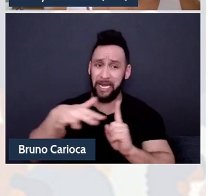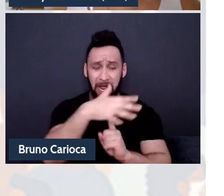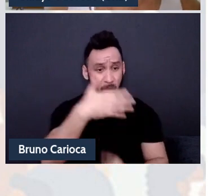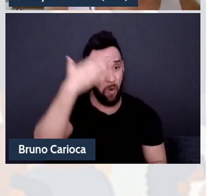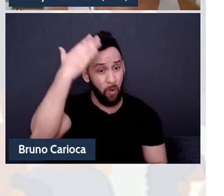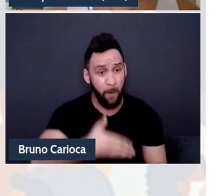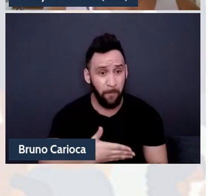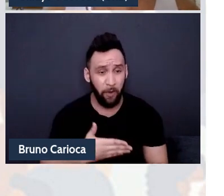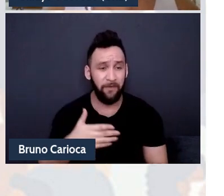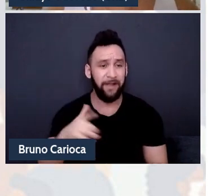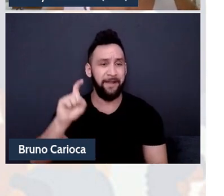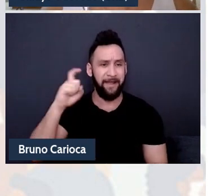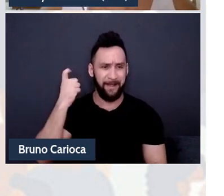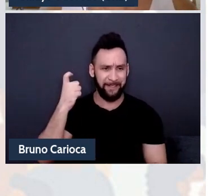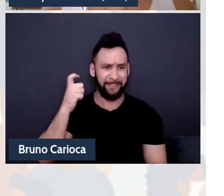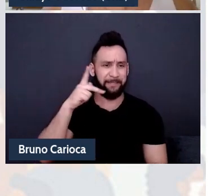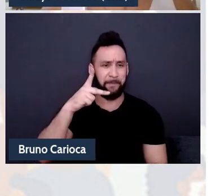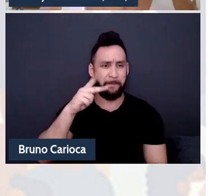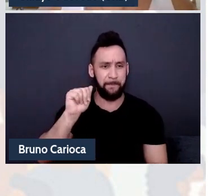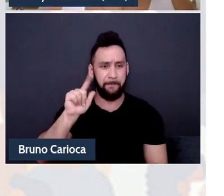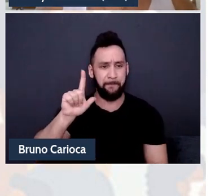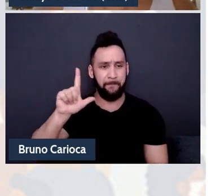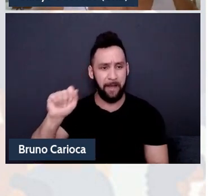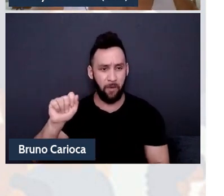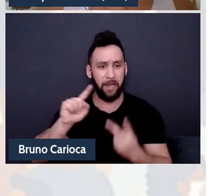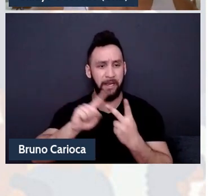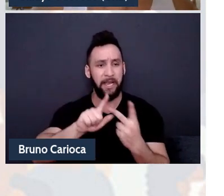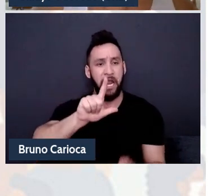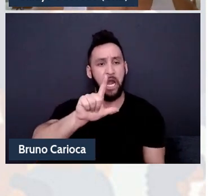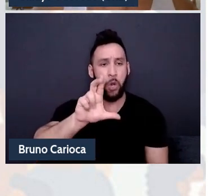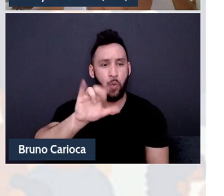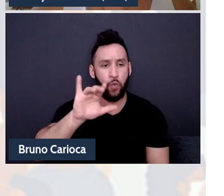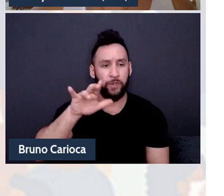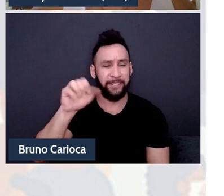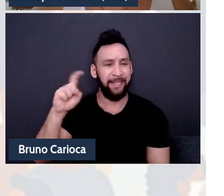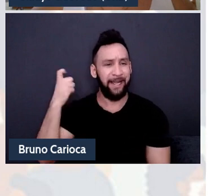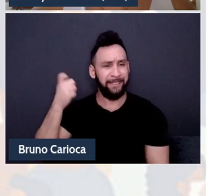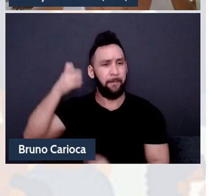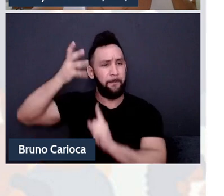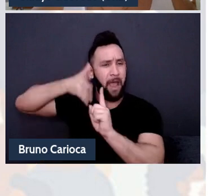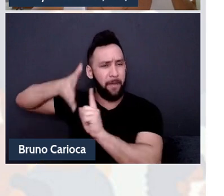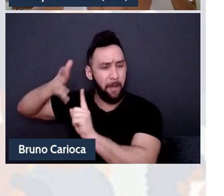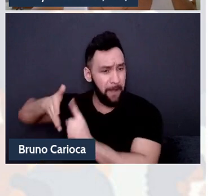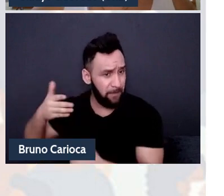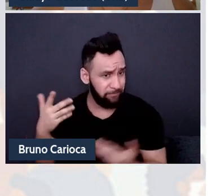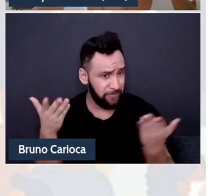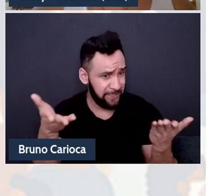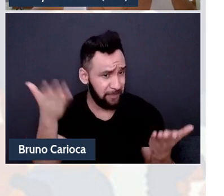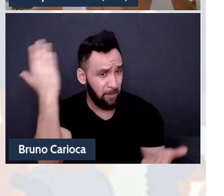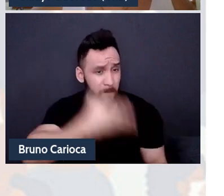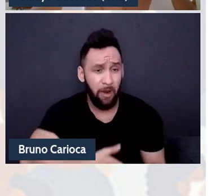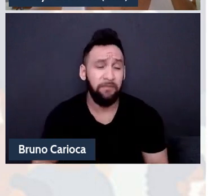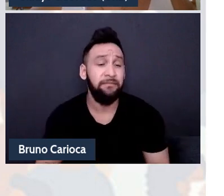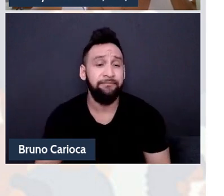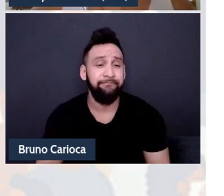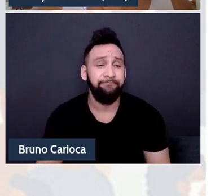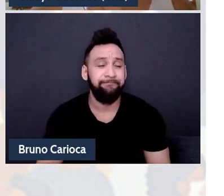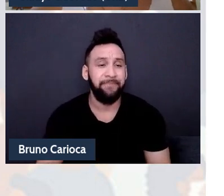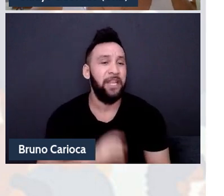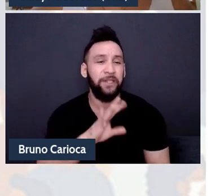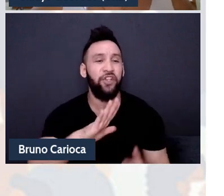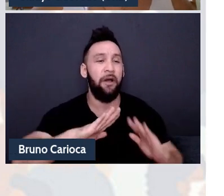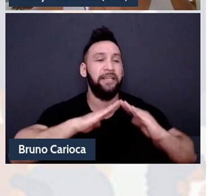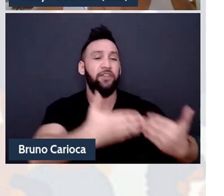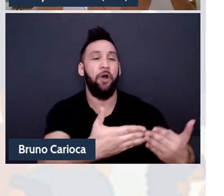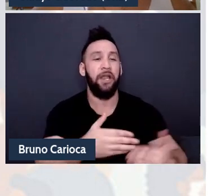apresentações da Luciana e da Paula, né? Existem algumas perguntas, alguns questionamentos que têm que surgir quando